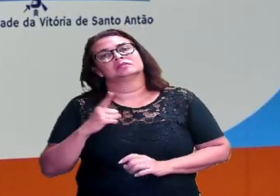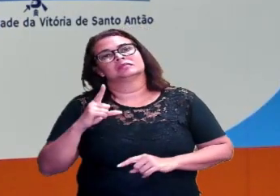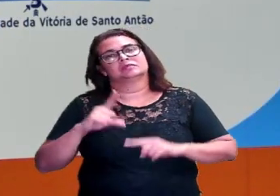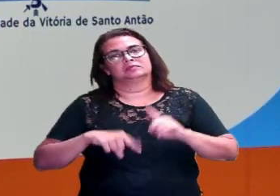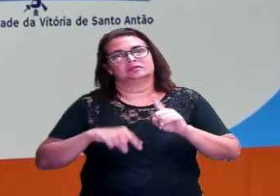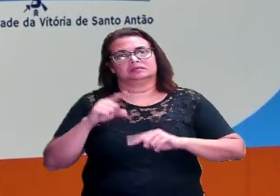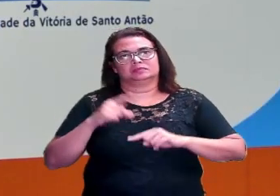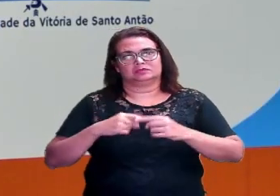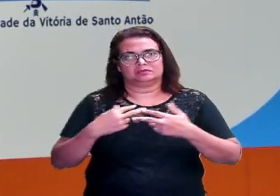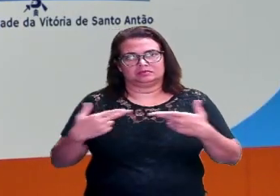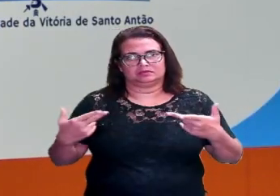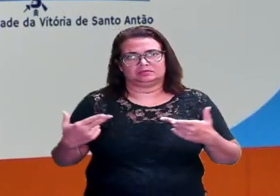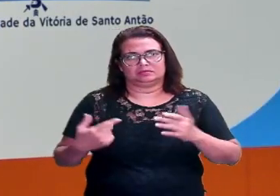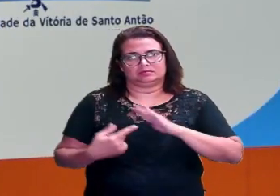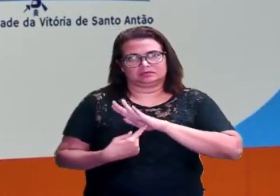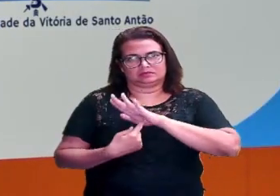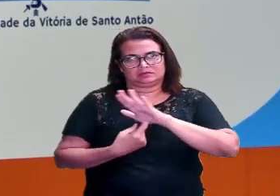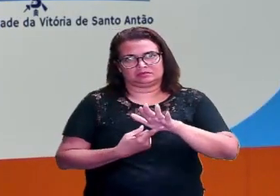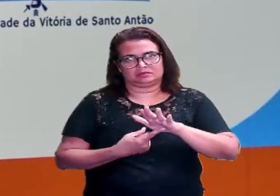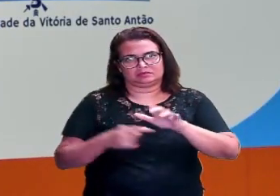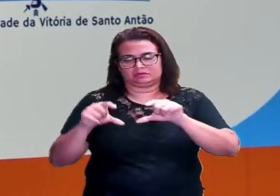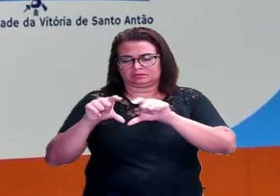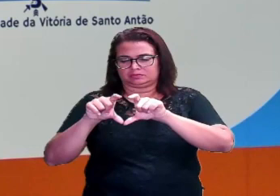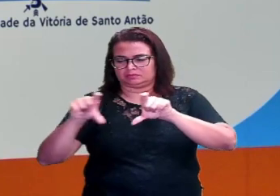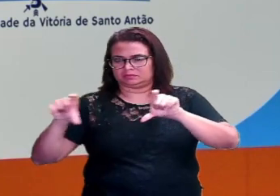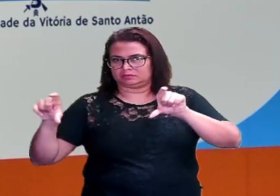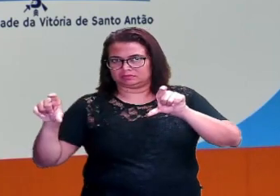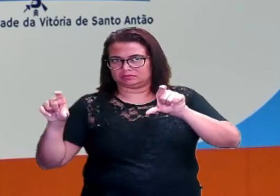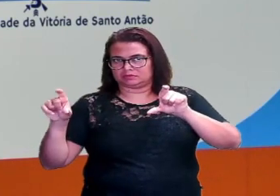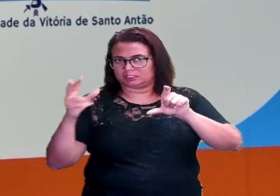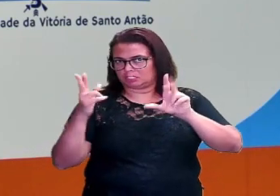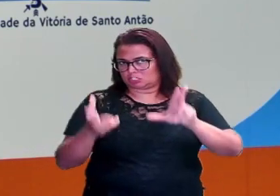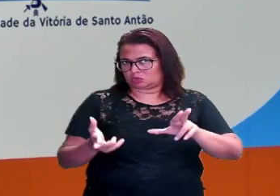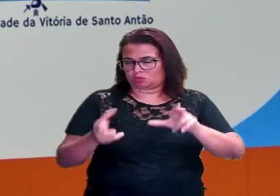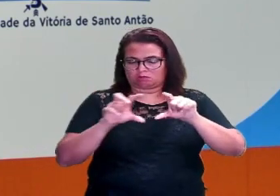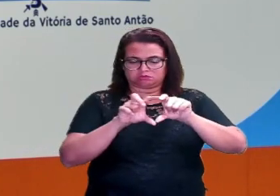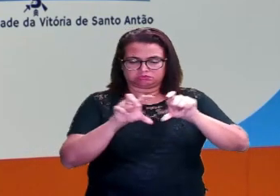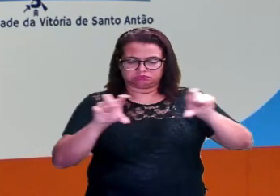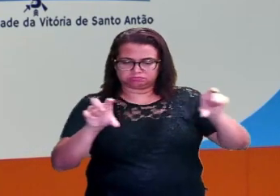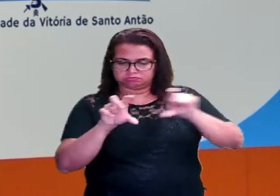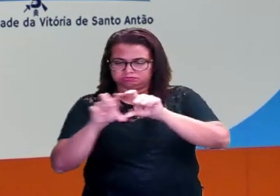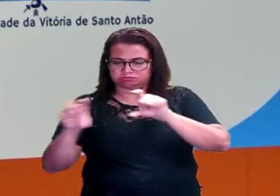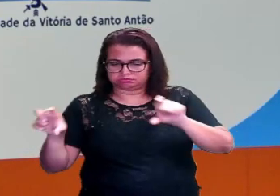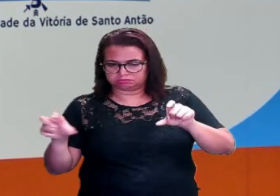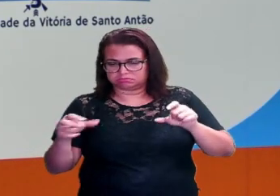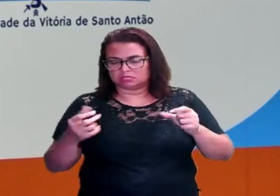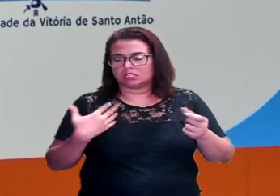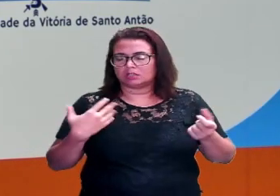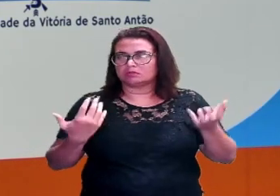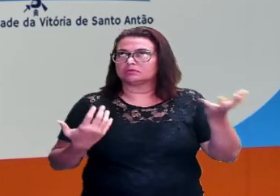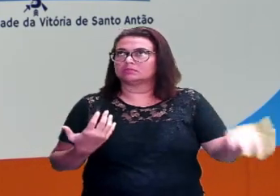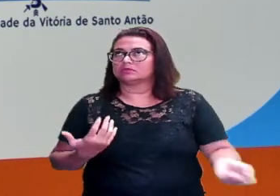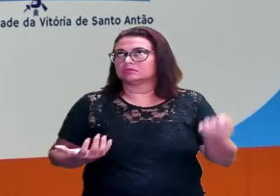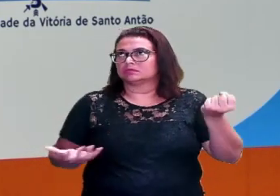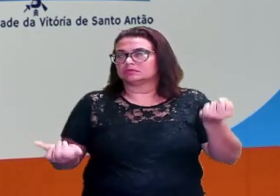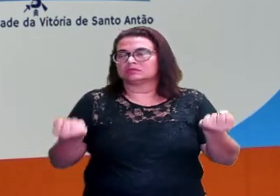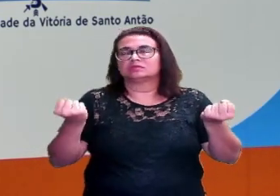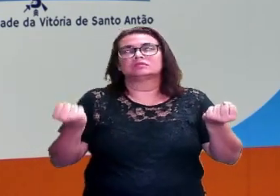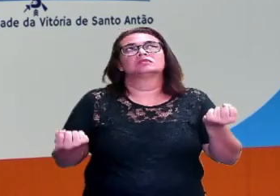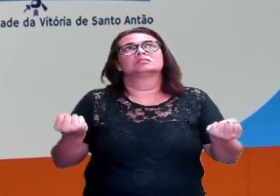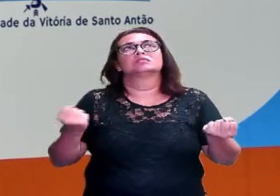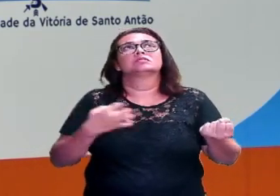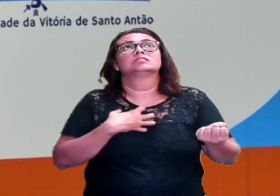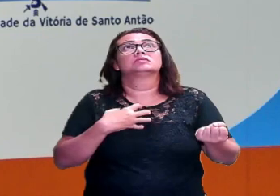que aqui eu trago no formato de 2 paralelepípedos. E aí, se eu colocar um em cada mão, eu consigo perceber, ter